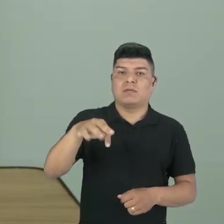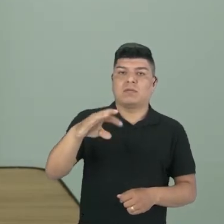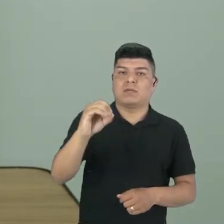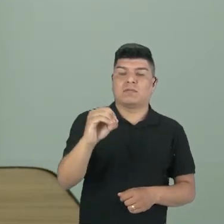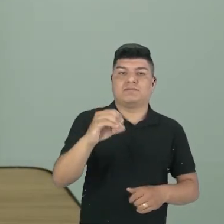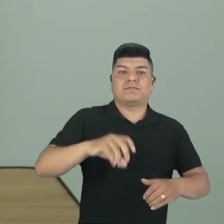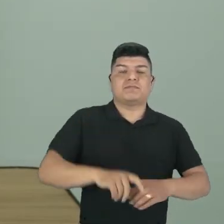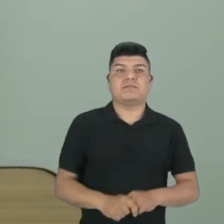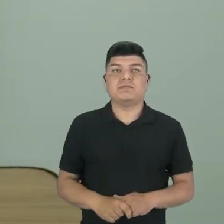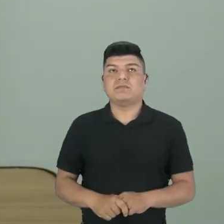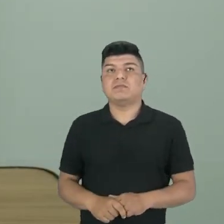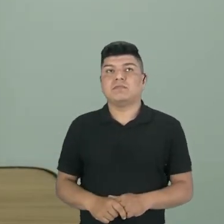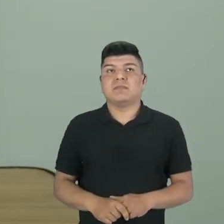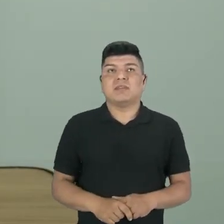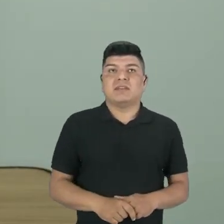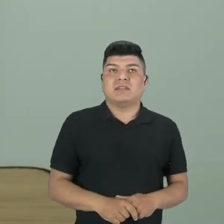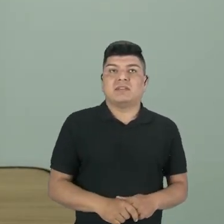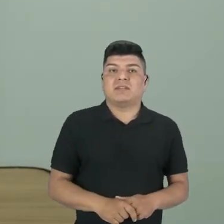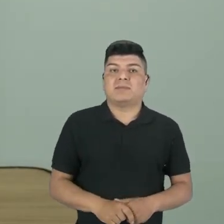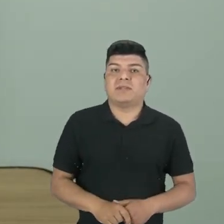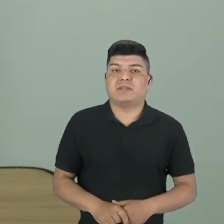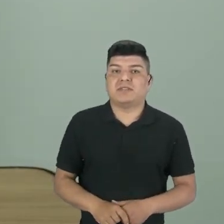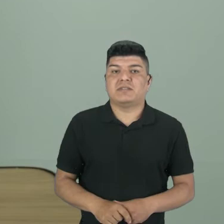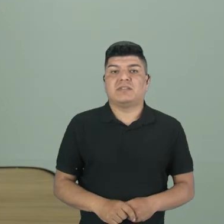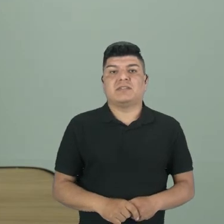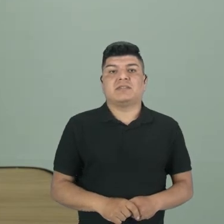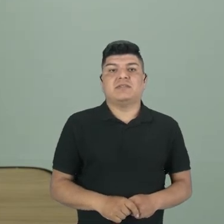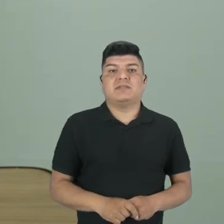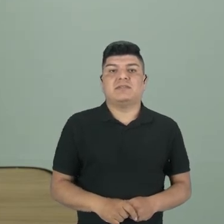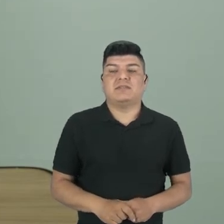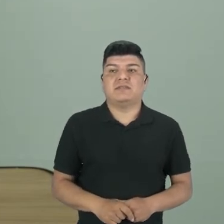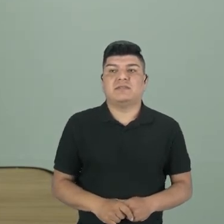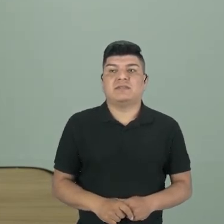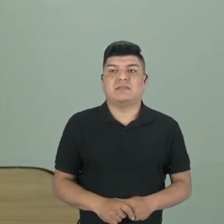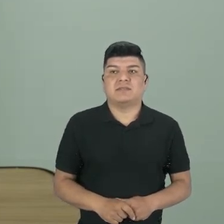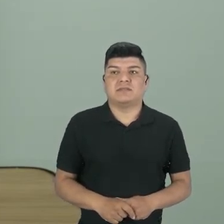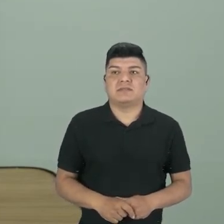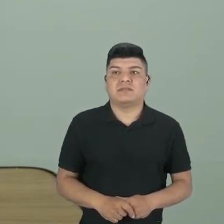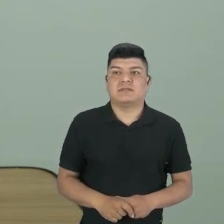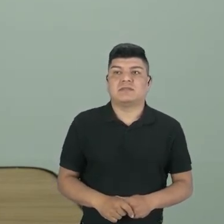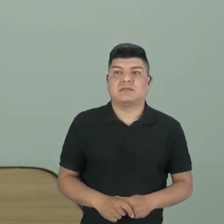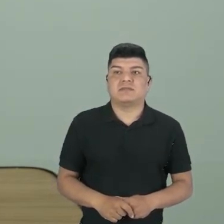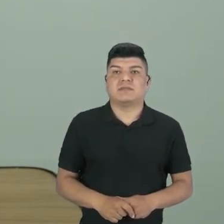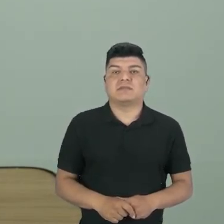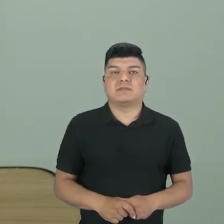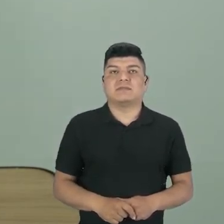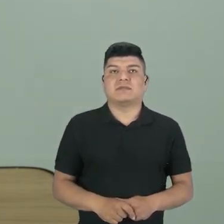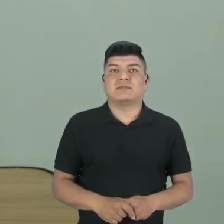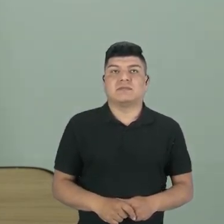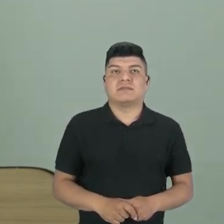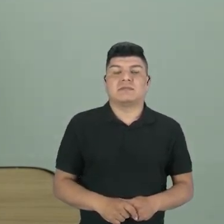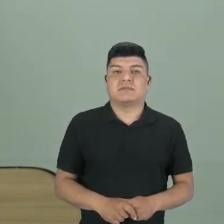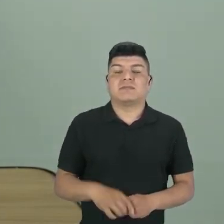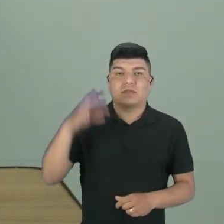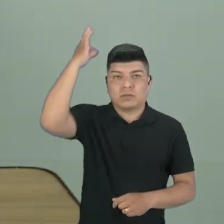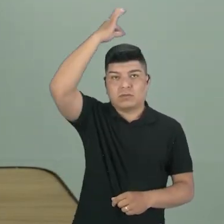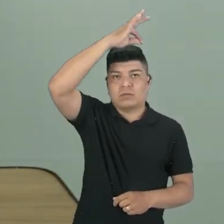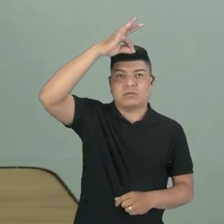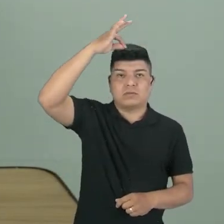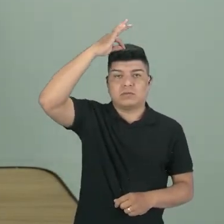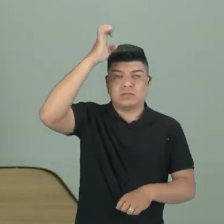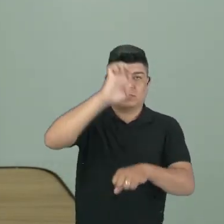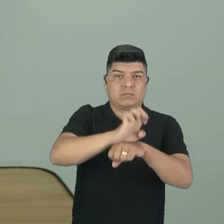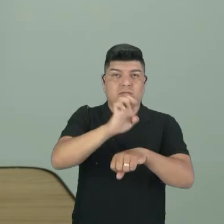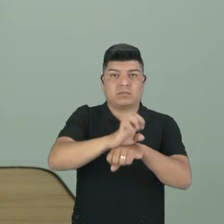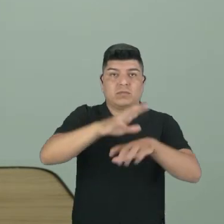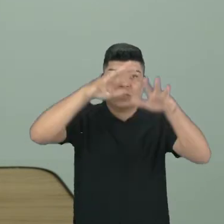peguei um estado aqui que tem comunidades quilombolas. E aí o estado aqui é um gráfico do estado do Espírito Santo. Não